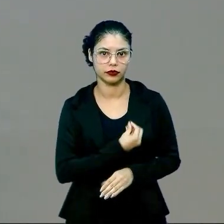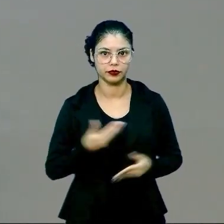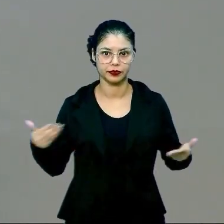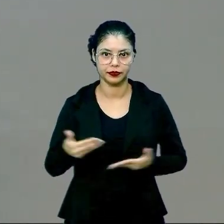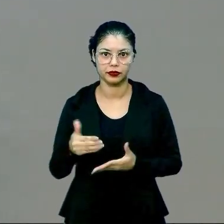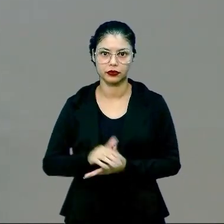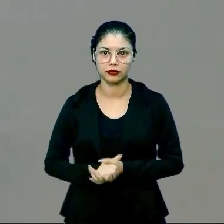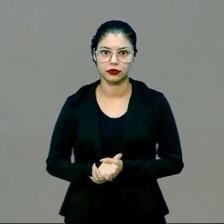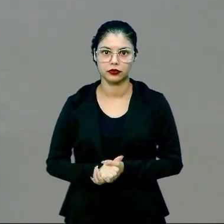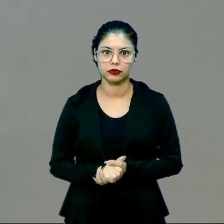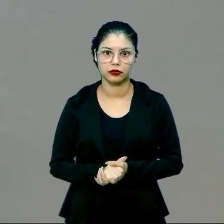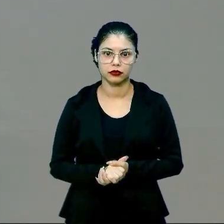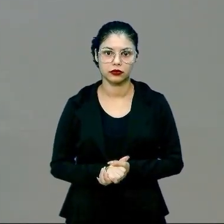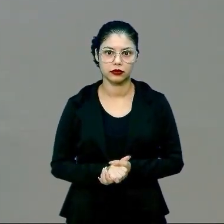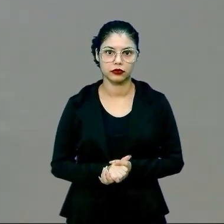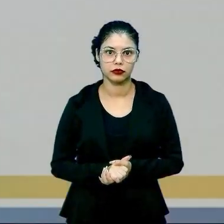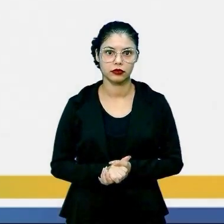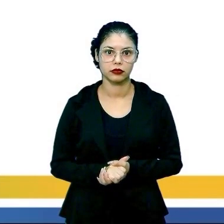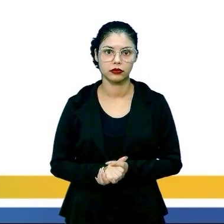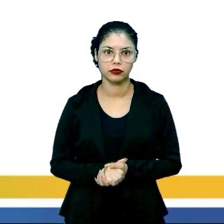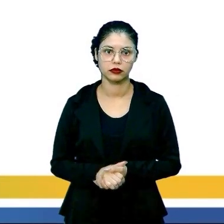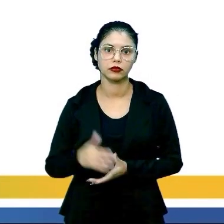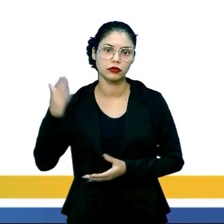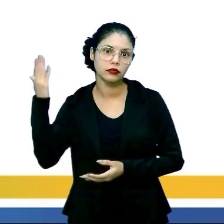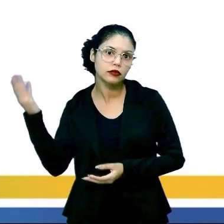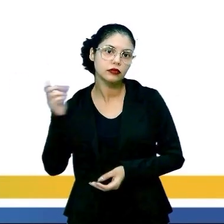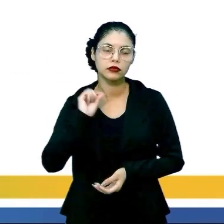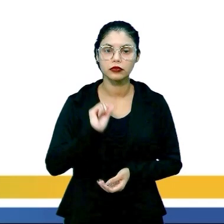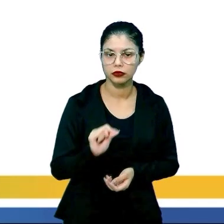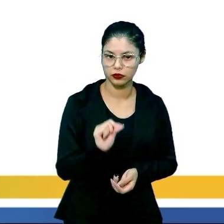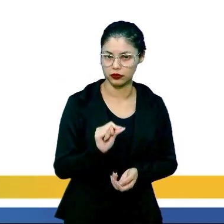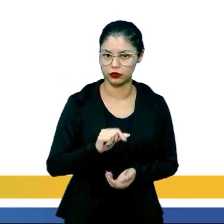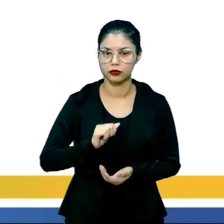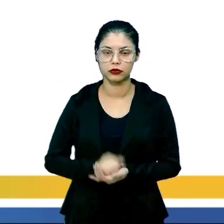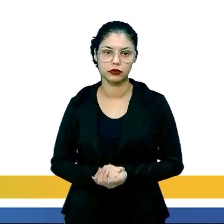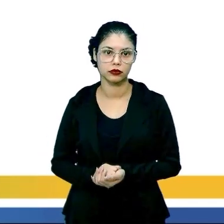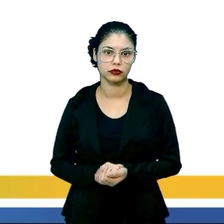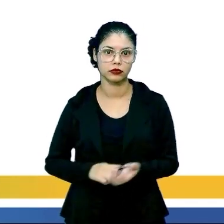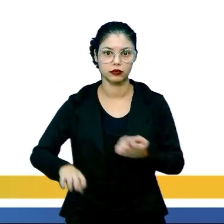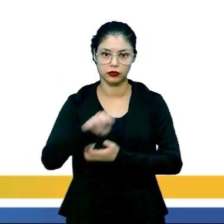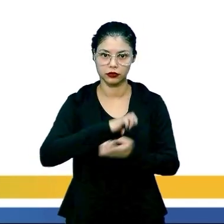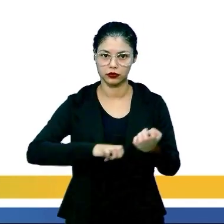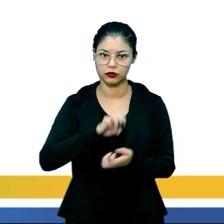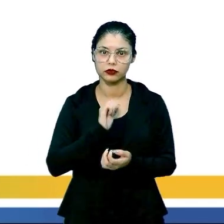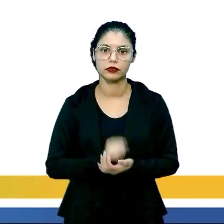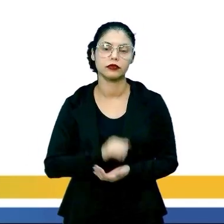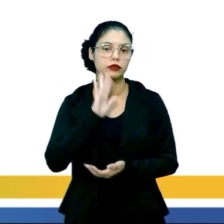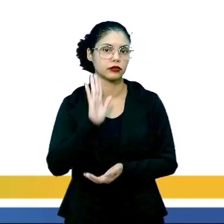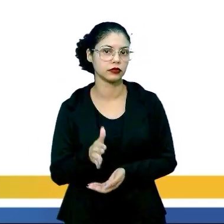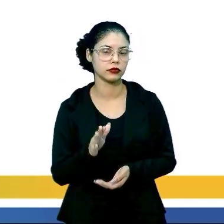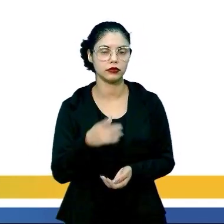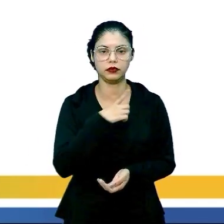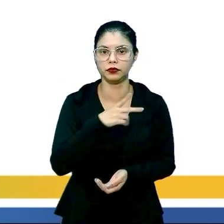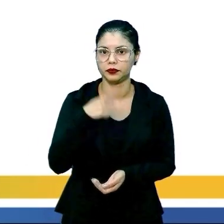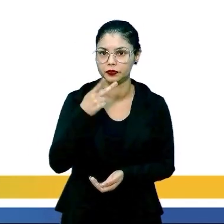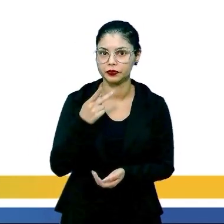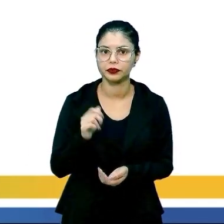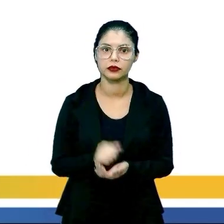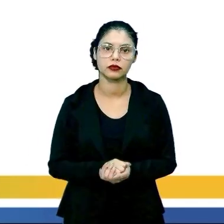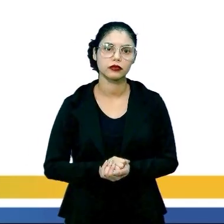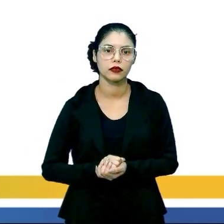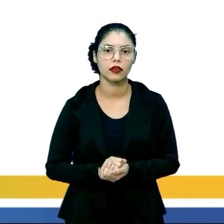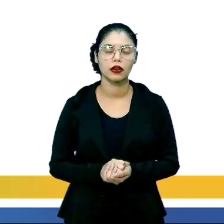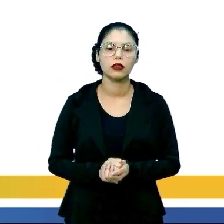agora. Acompanhe aí o que significa revolução, já que estamos falando de uma